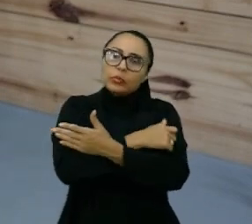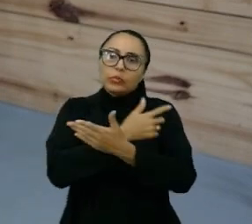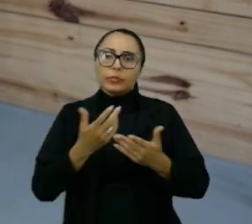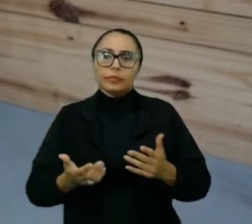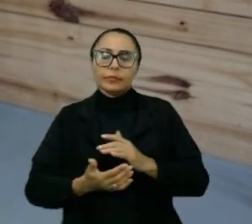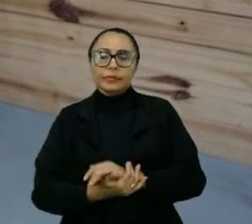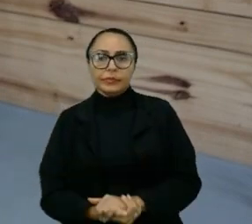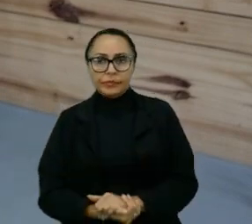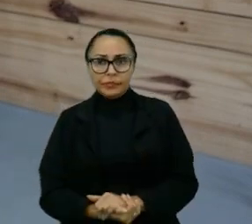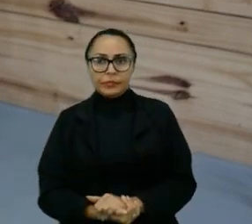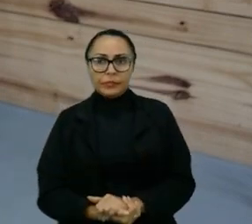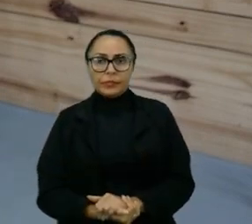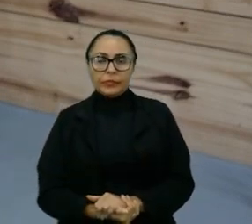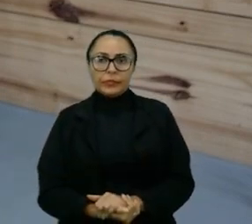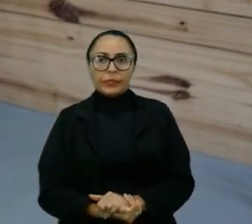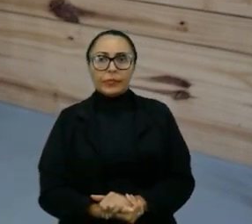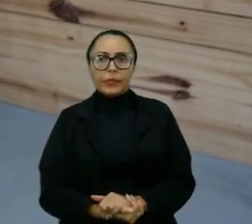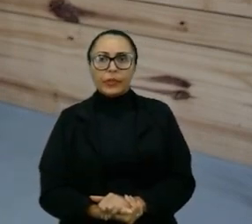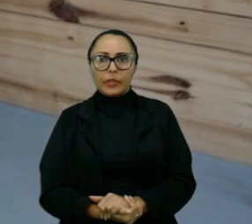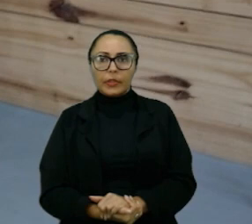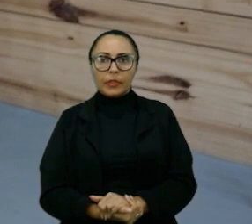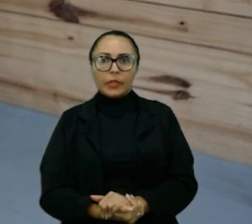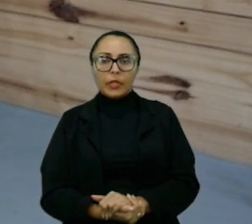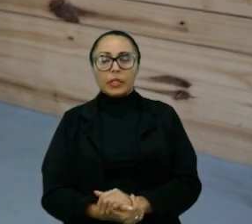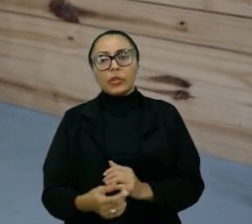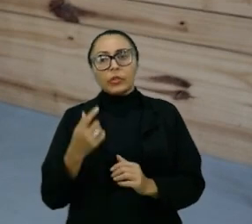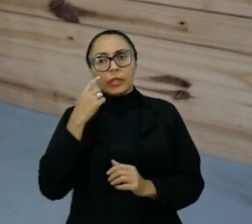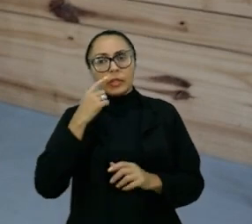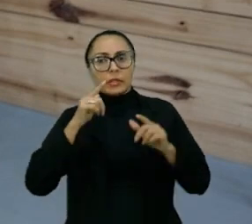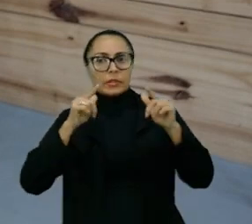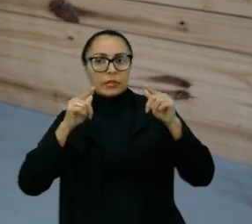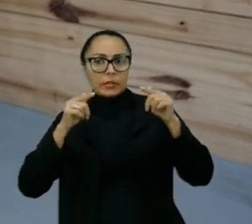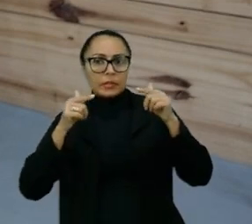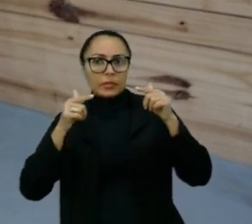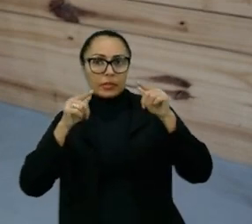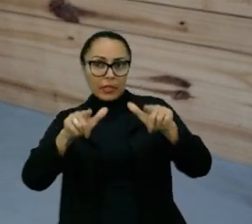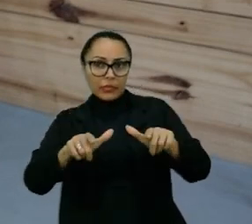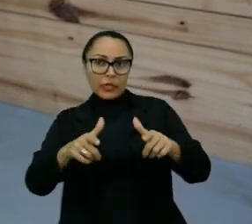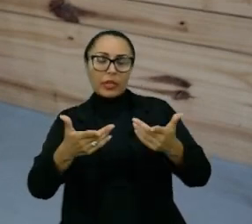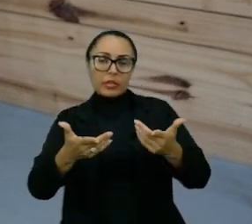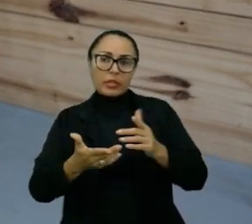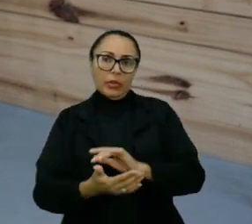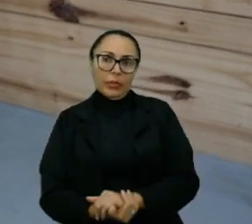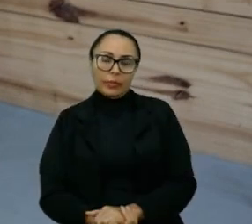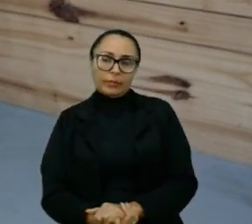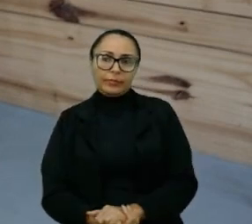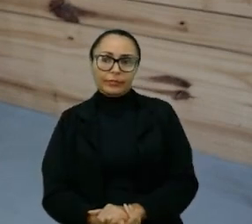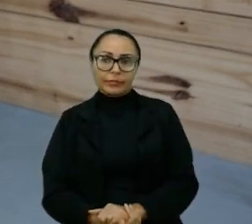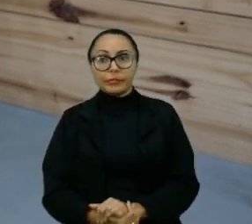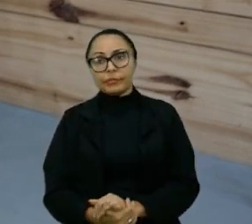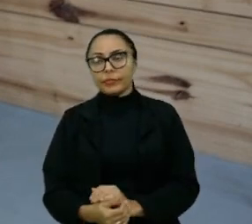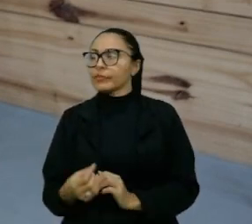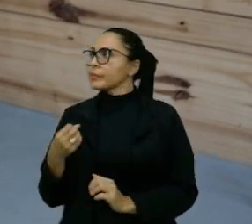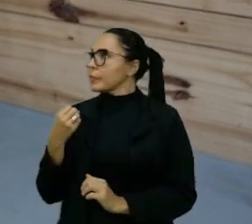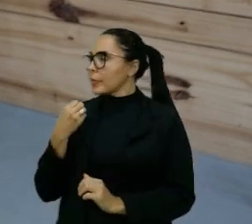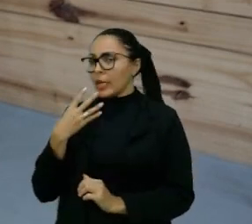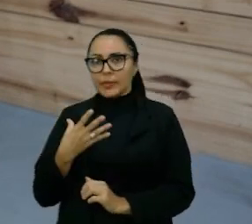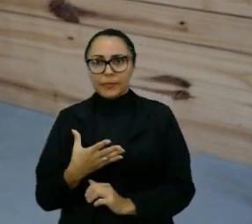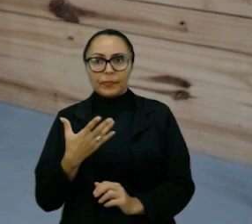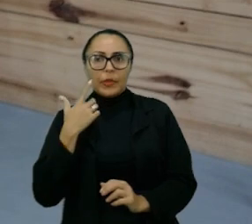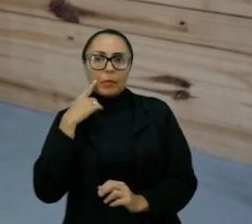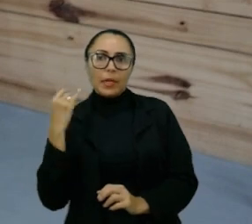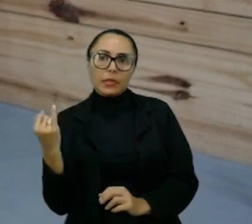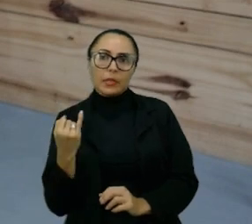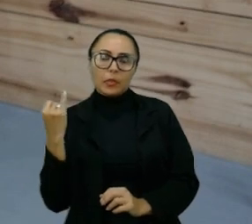termos dessa certificação? Bem, o mais importante, pessoal,